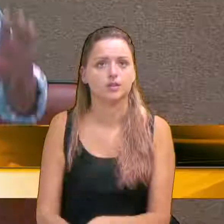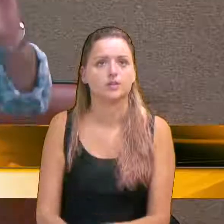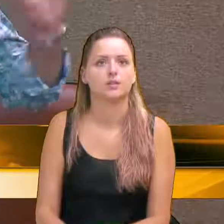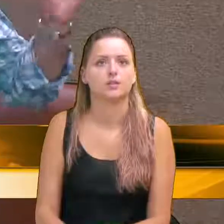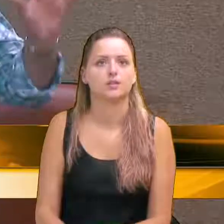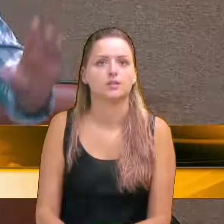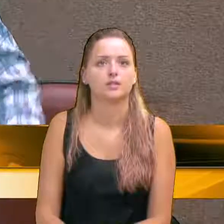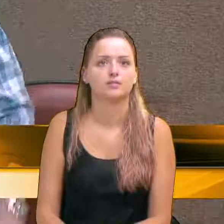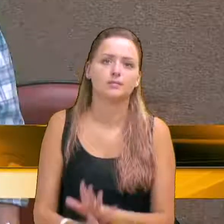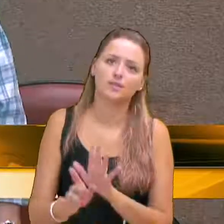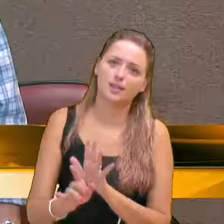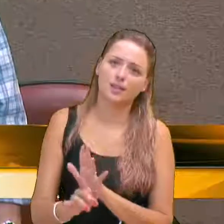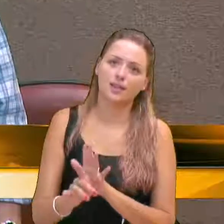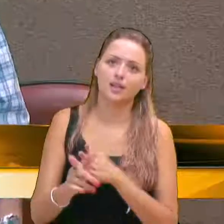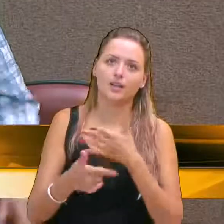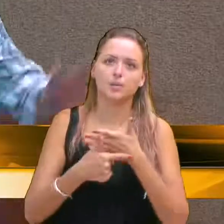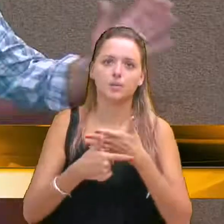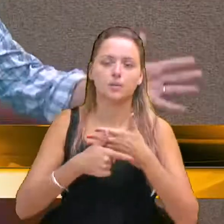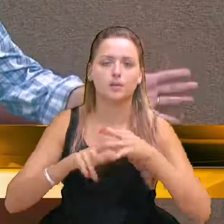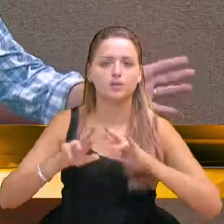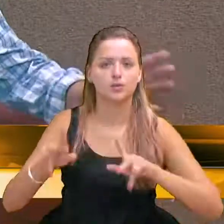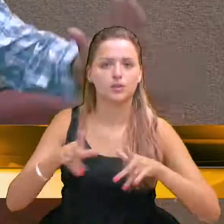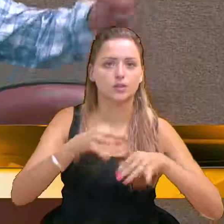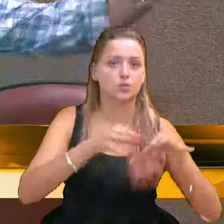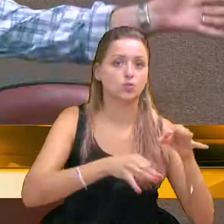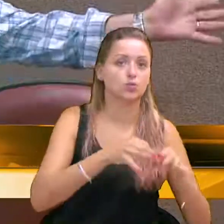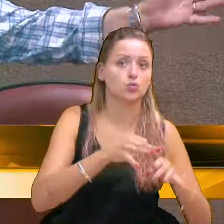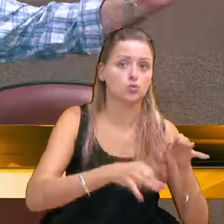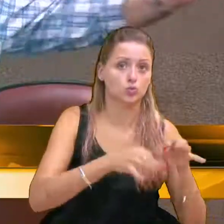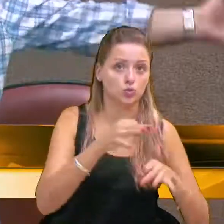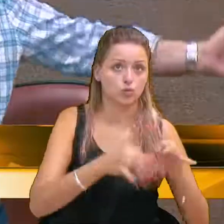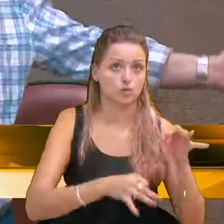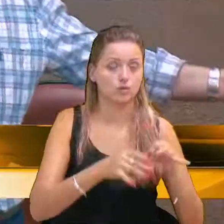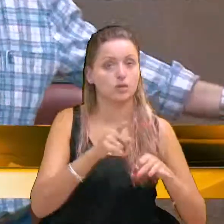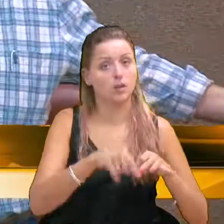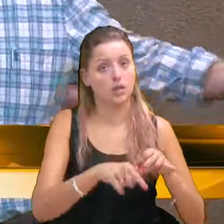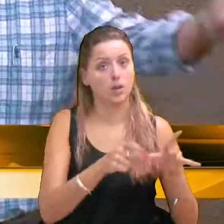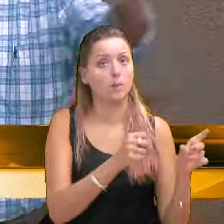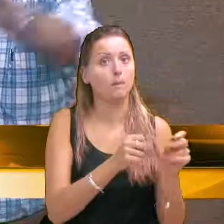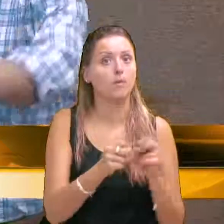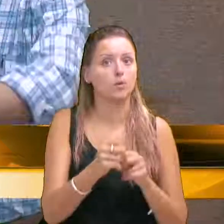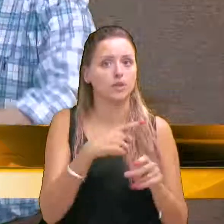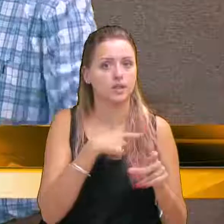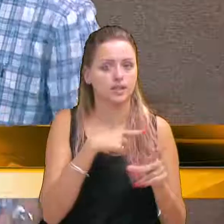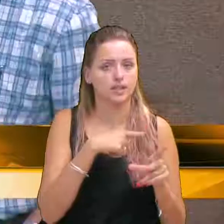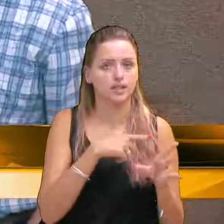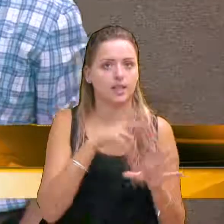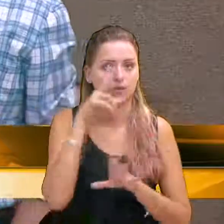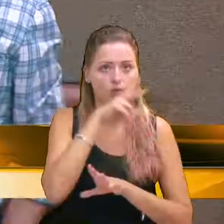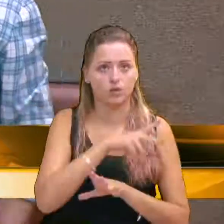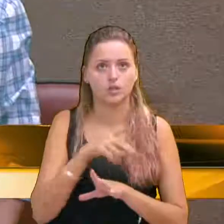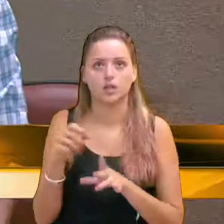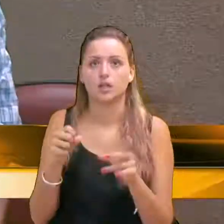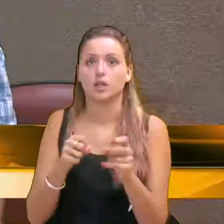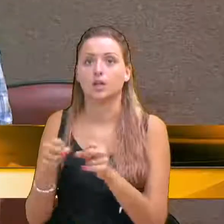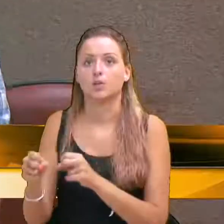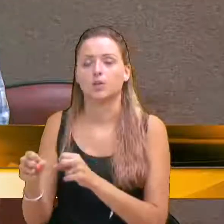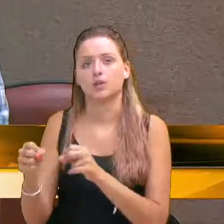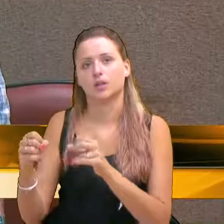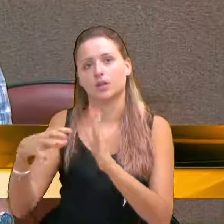E é uma diferença muito grande entre a Justiça, que é um poder constituído, e um poder constituído que é o